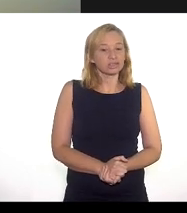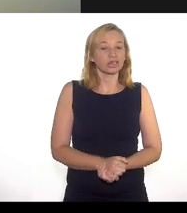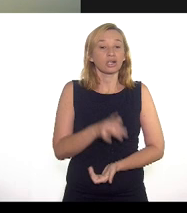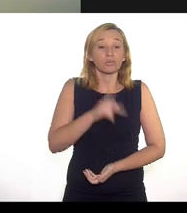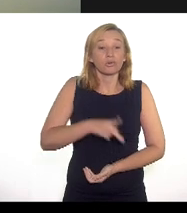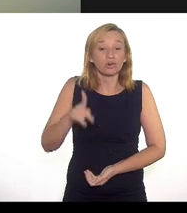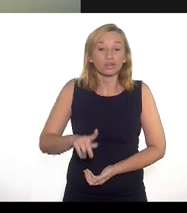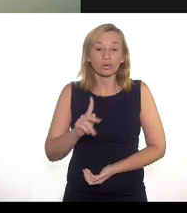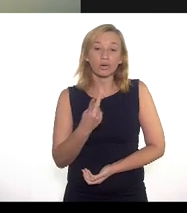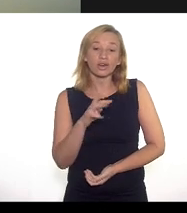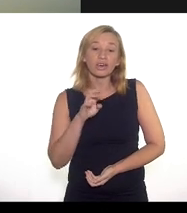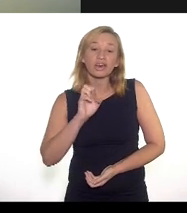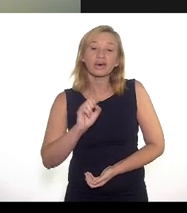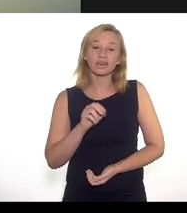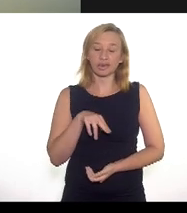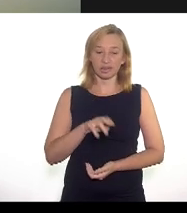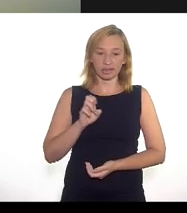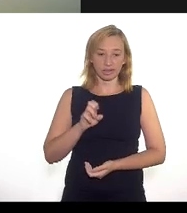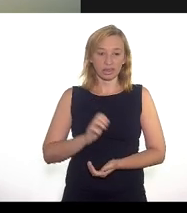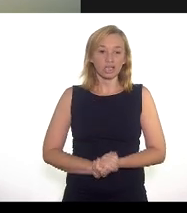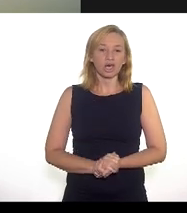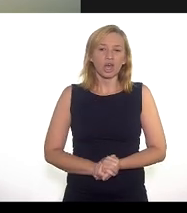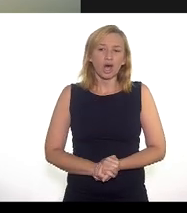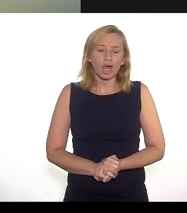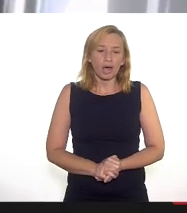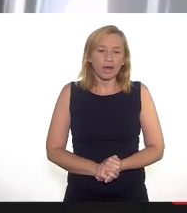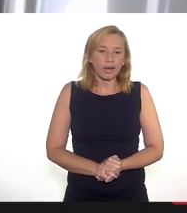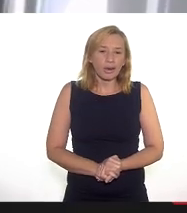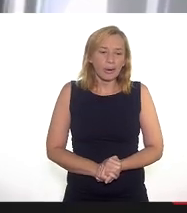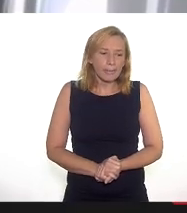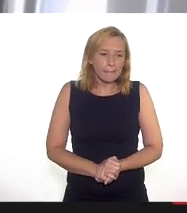Professor Henrique, do ponto de vista